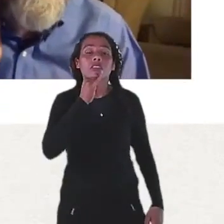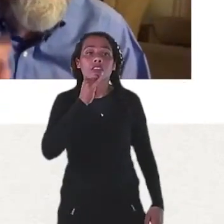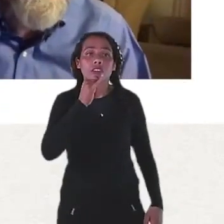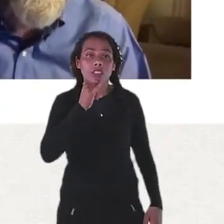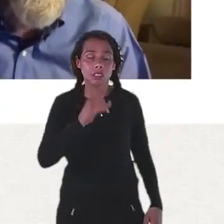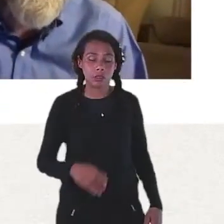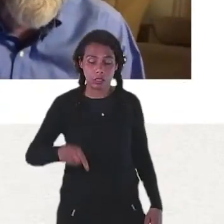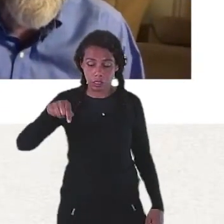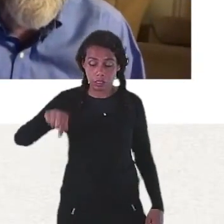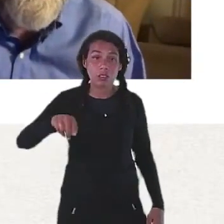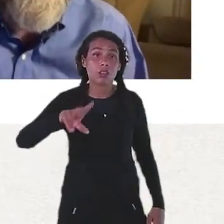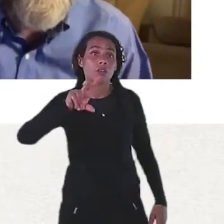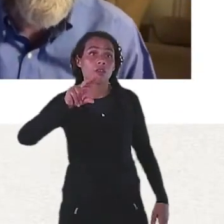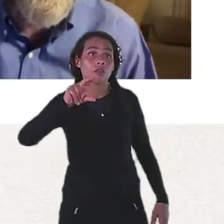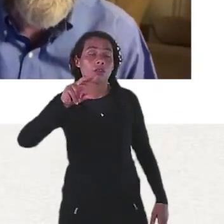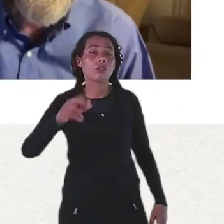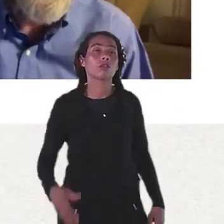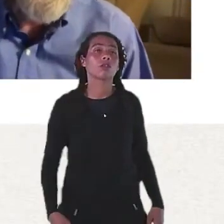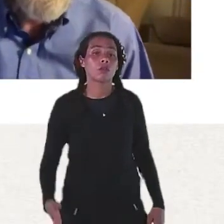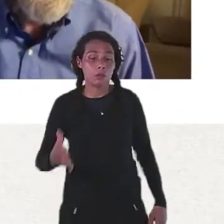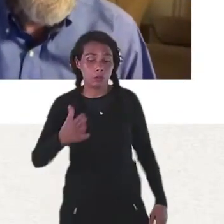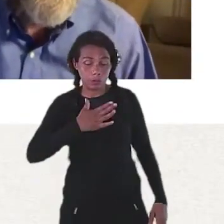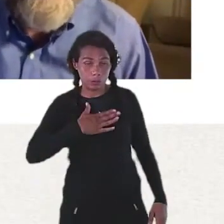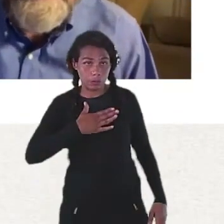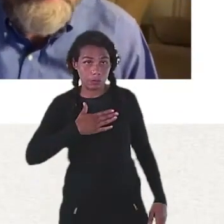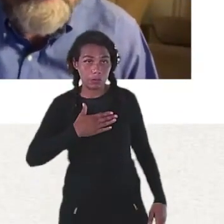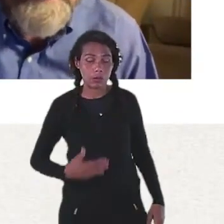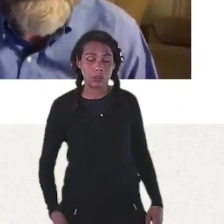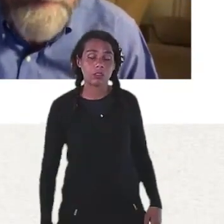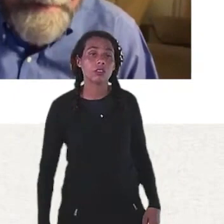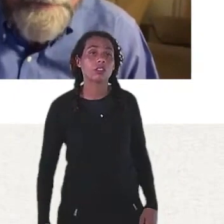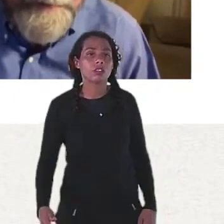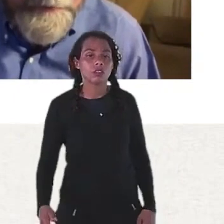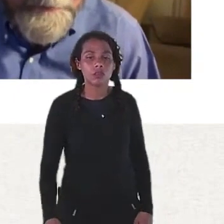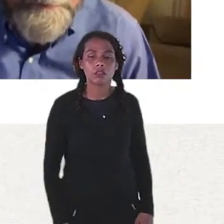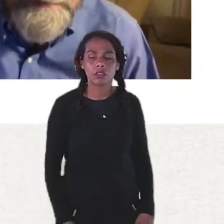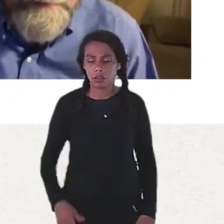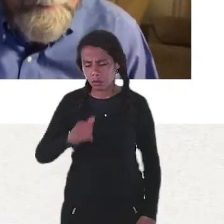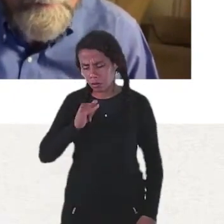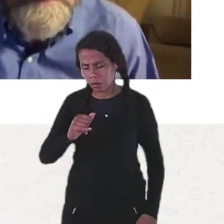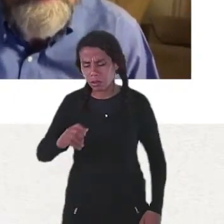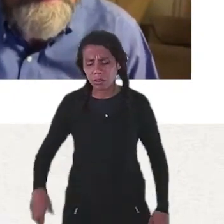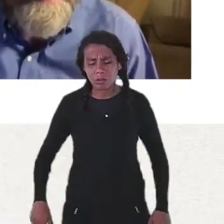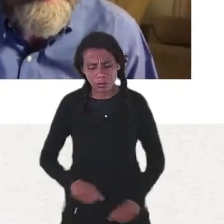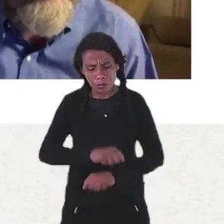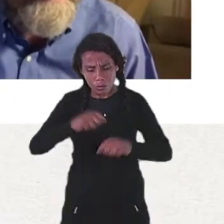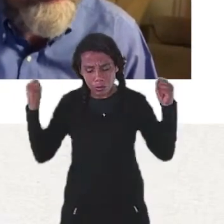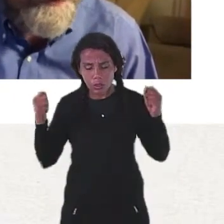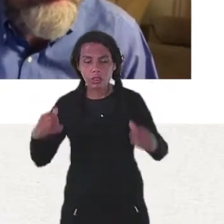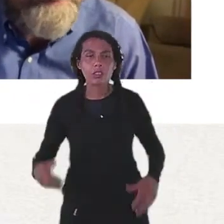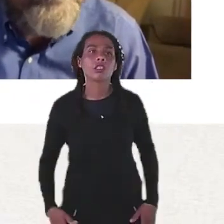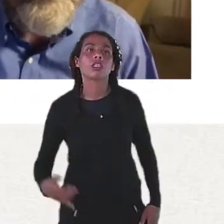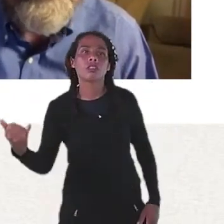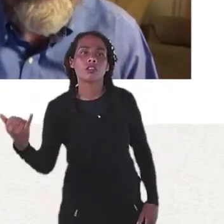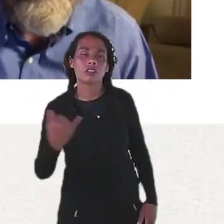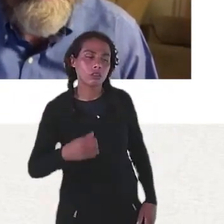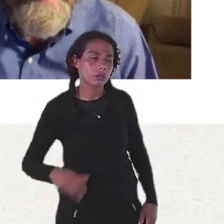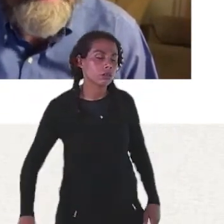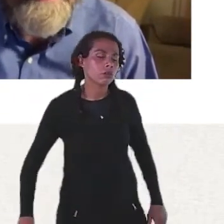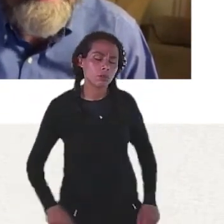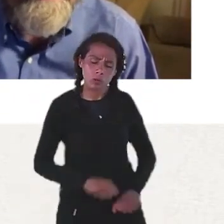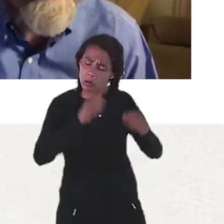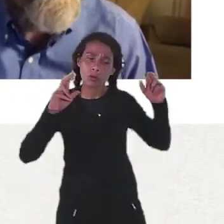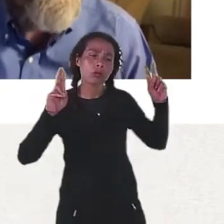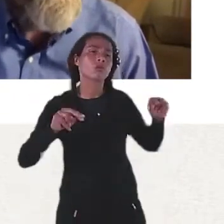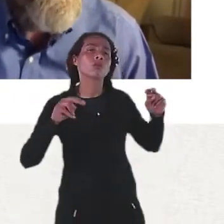não, vó, isso aqui é impossível, não vou fazer isso nunca. E ela falava, não, e falava isso para mim e eu levei isso para a vida toda, né?